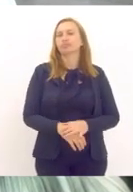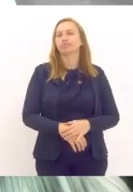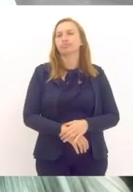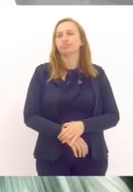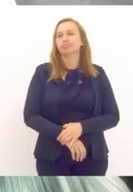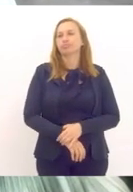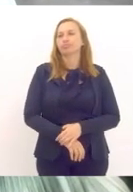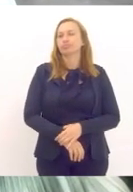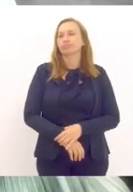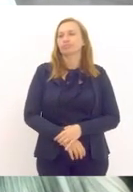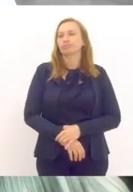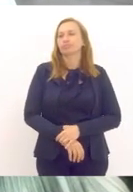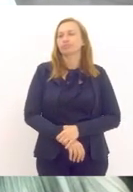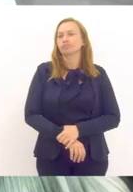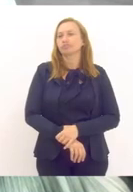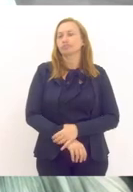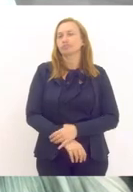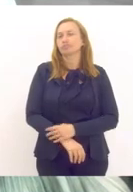fique mais à vontade para falar.